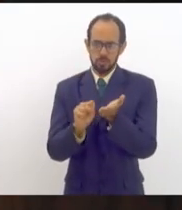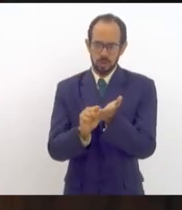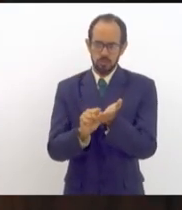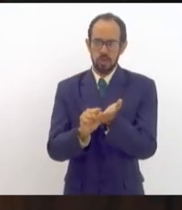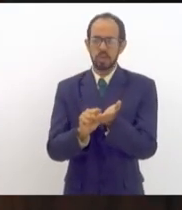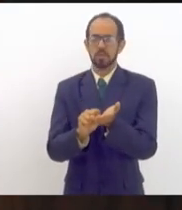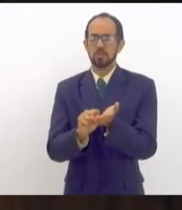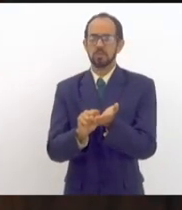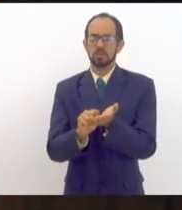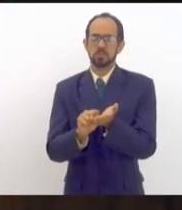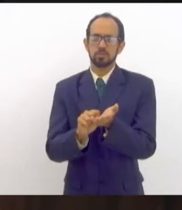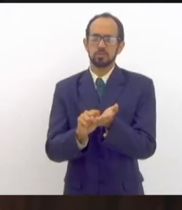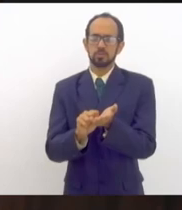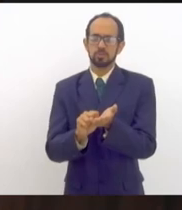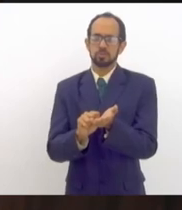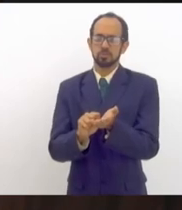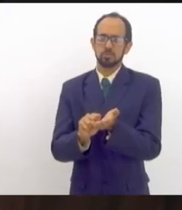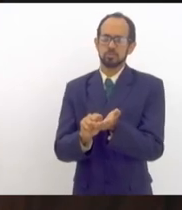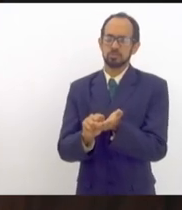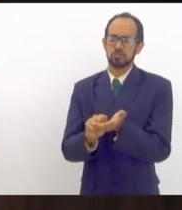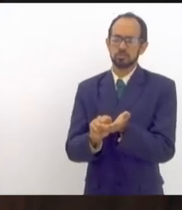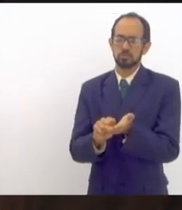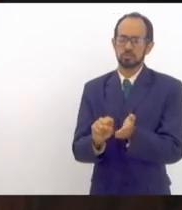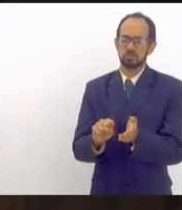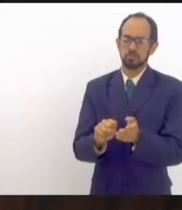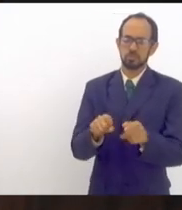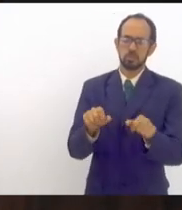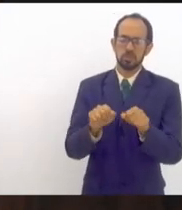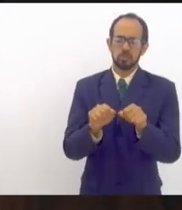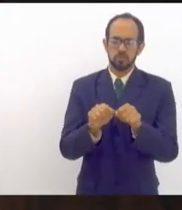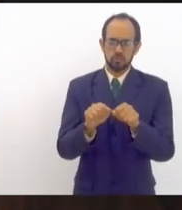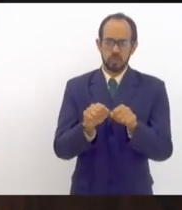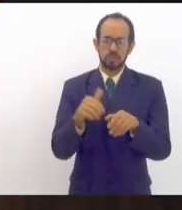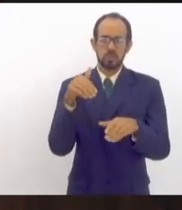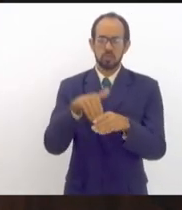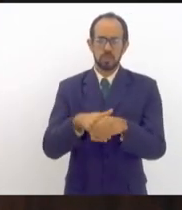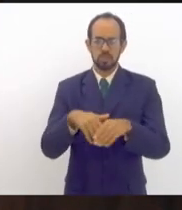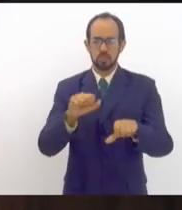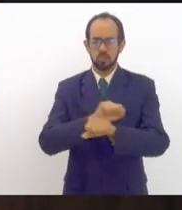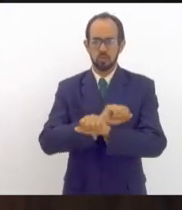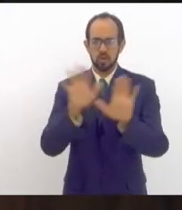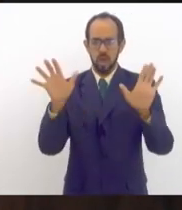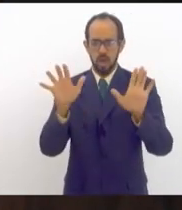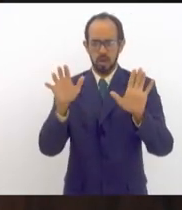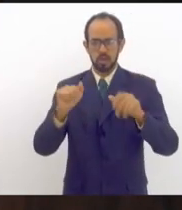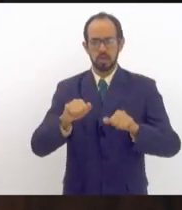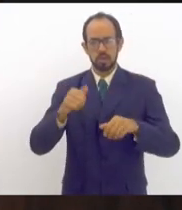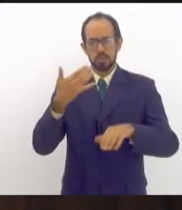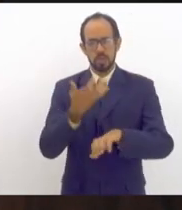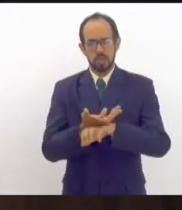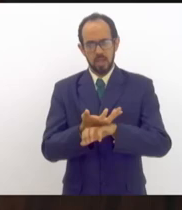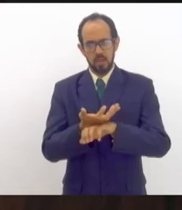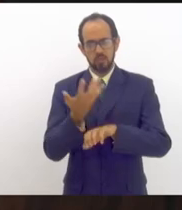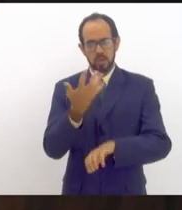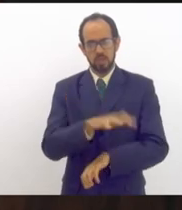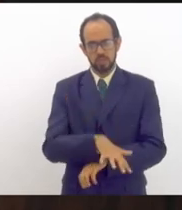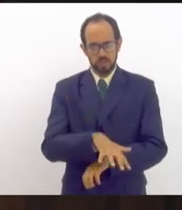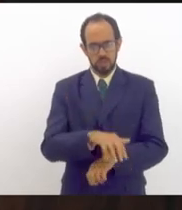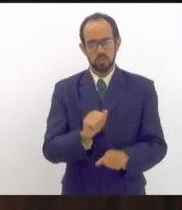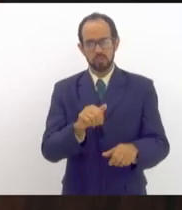Malafaia e fez aqui a votação transparente e a matéria foi rejeitada